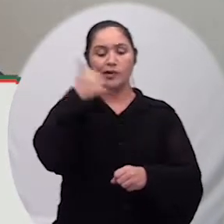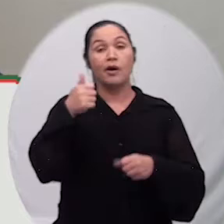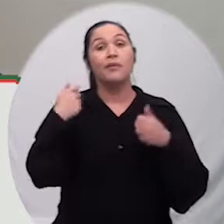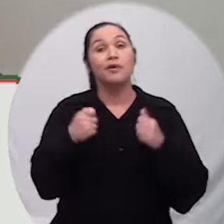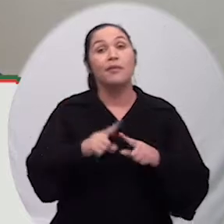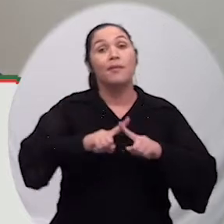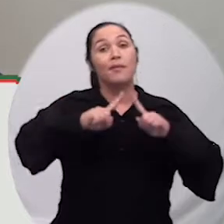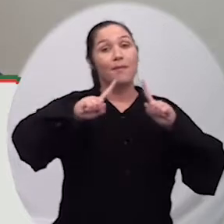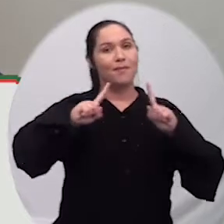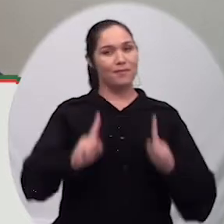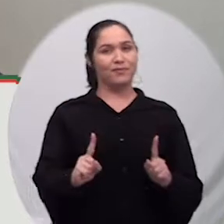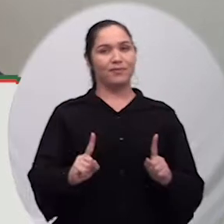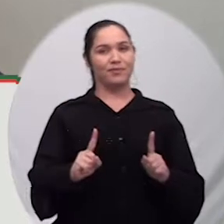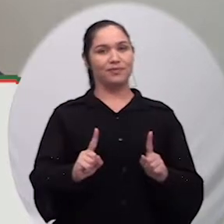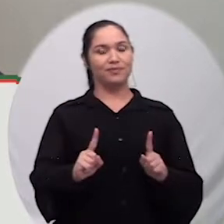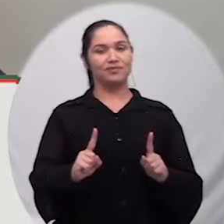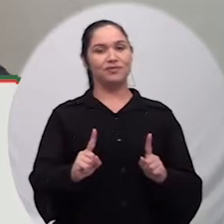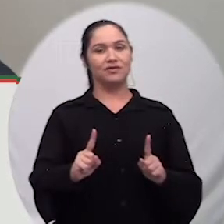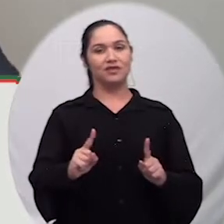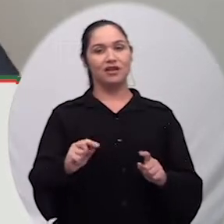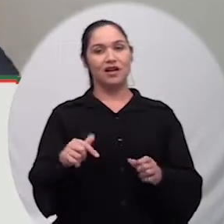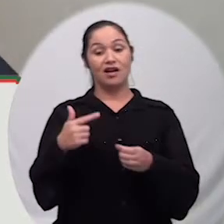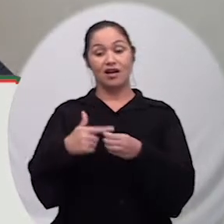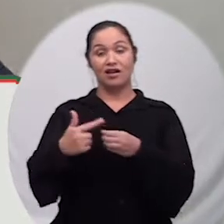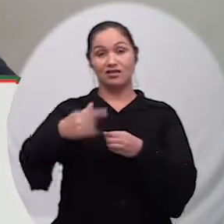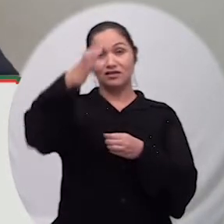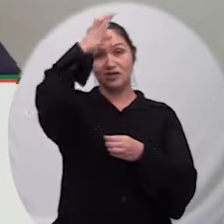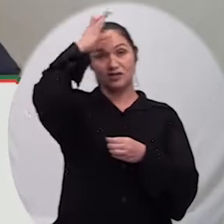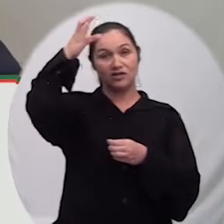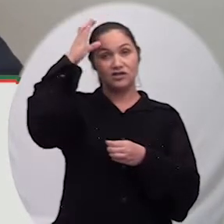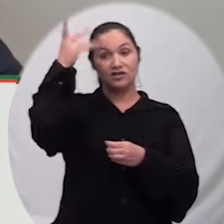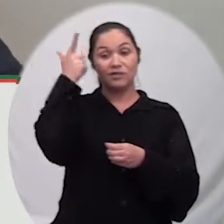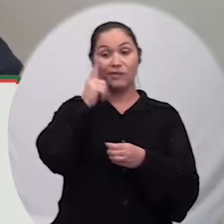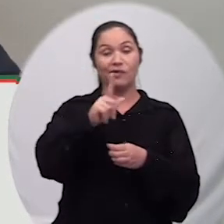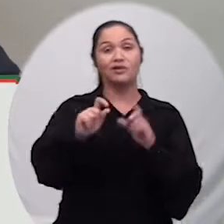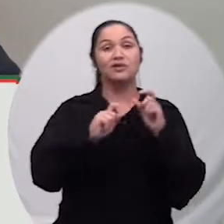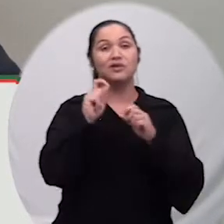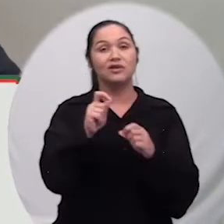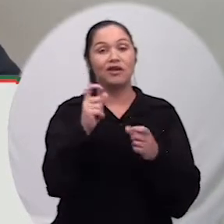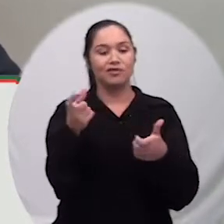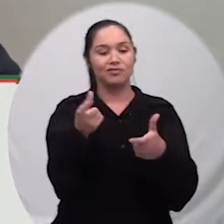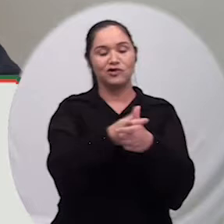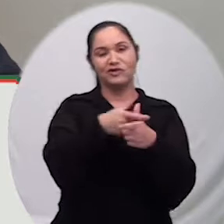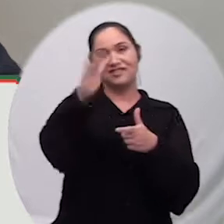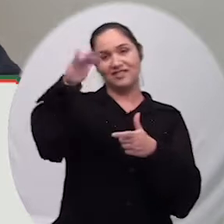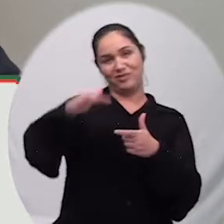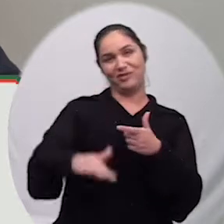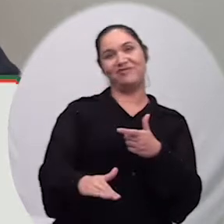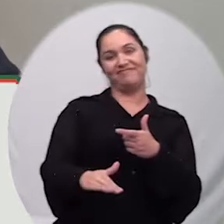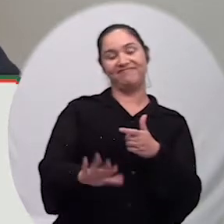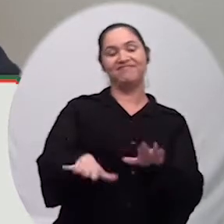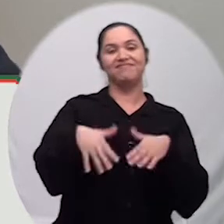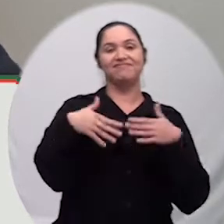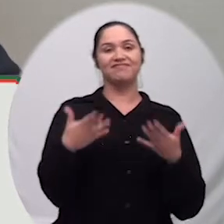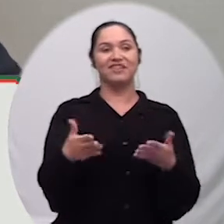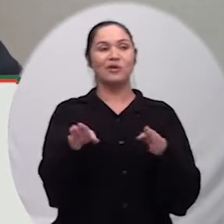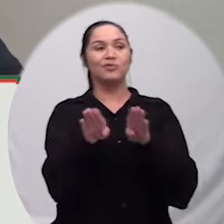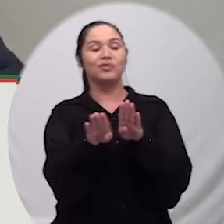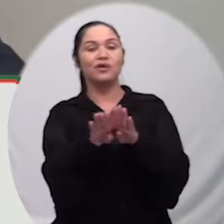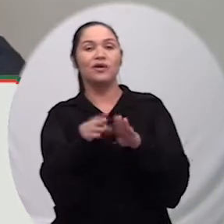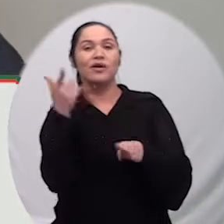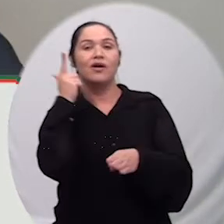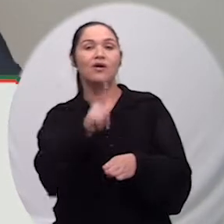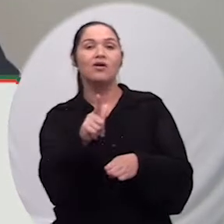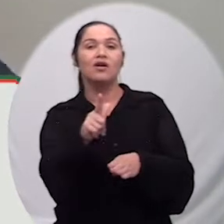nosso município, mas conseguiu diminuir a dívida e ainda melhorar um pouco a nossa saúde, trazendo